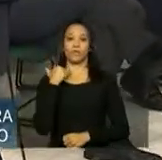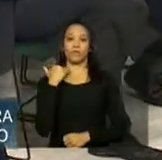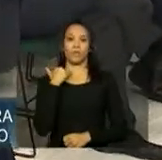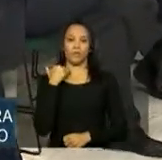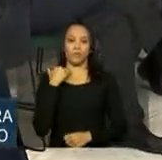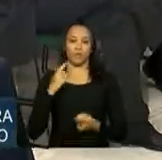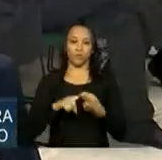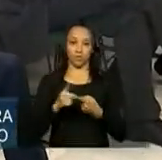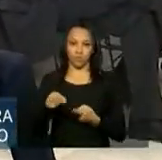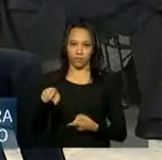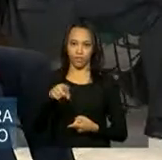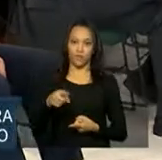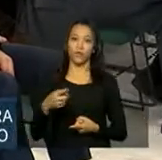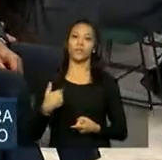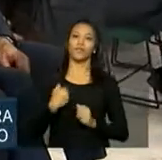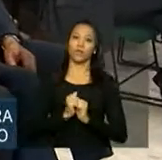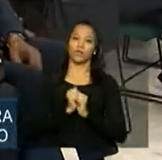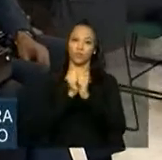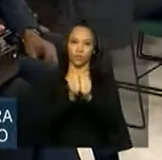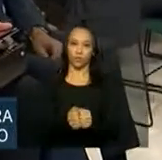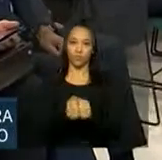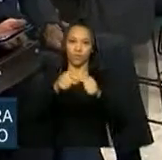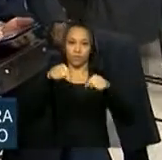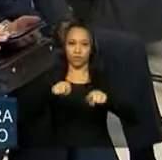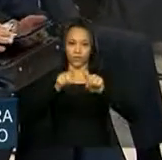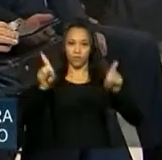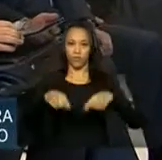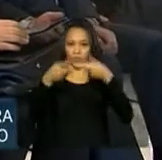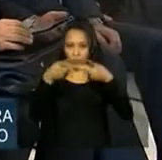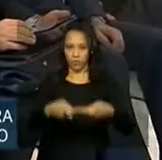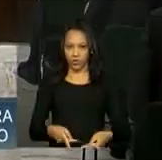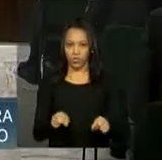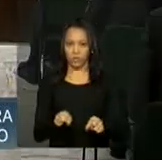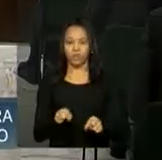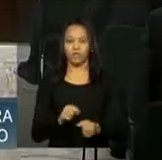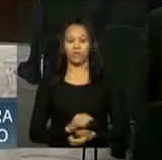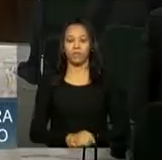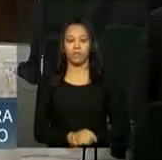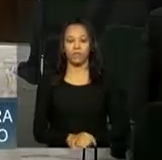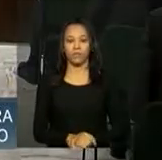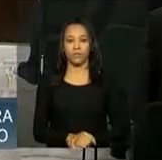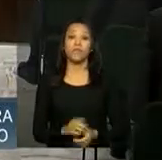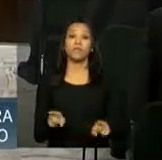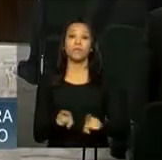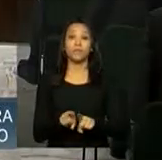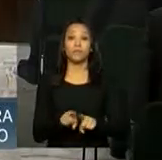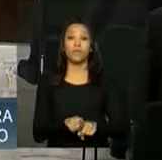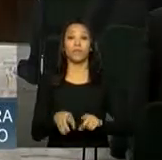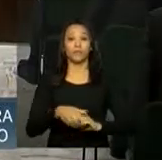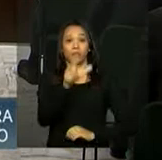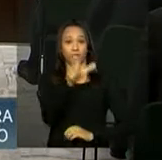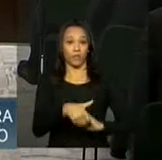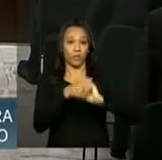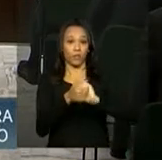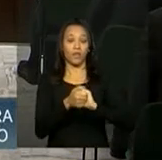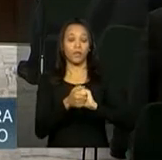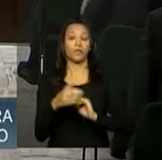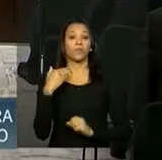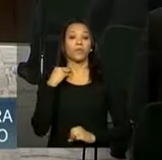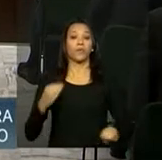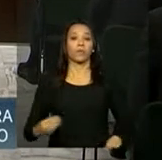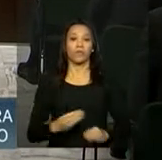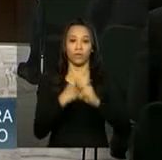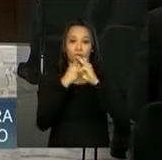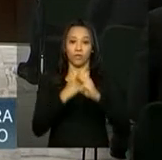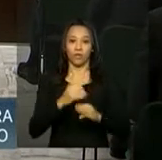signatários deste destes projetos cumprimentar da Caixa o José